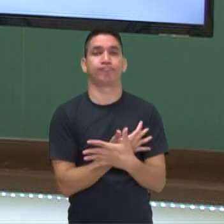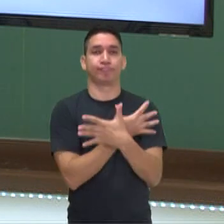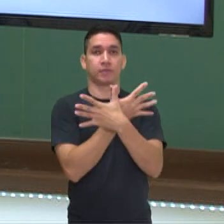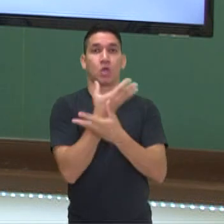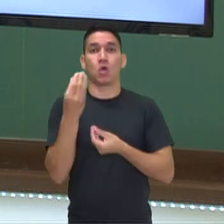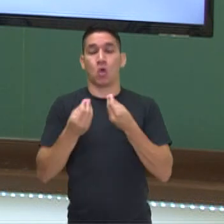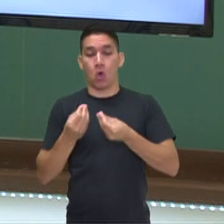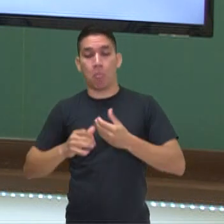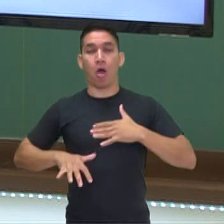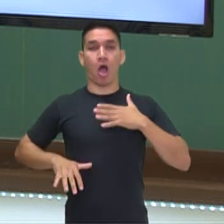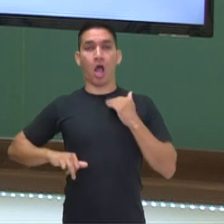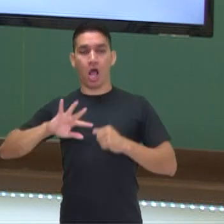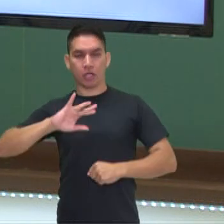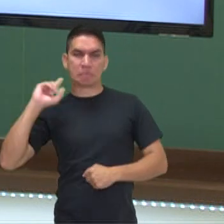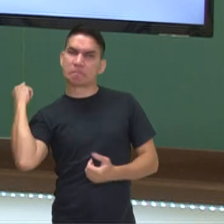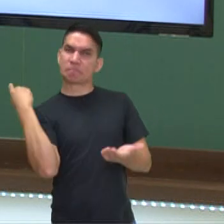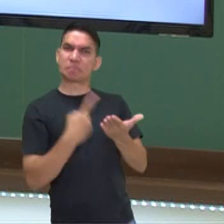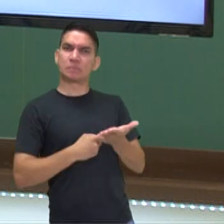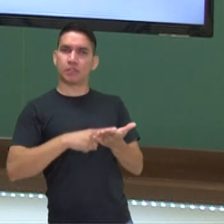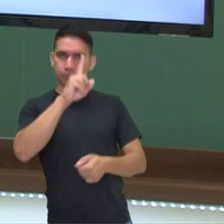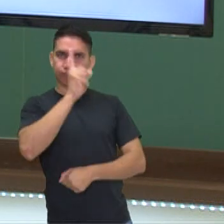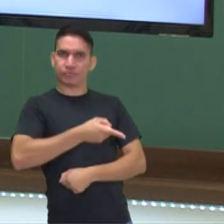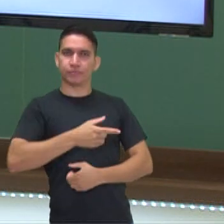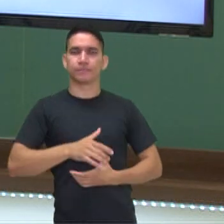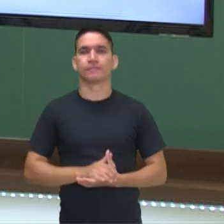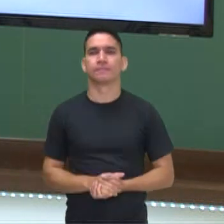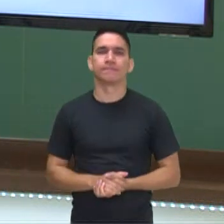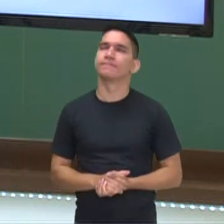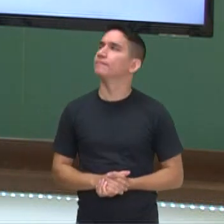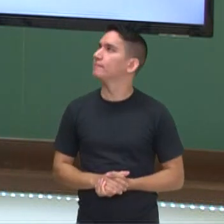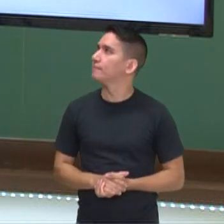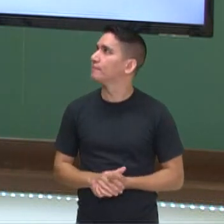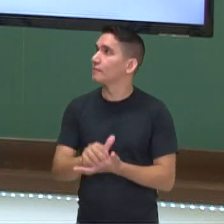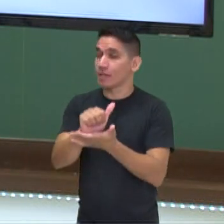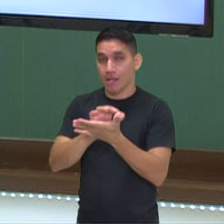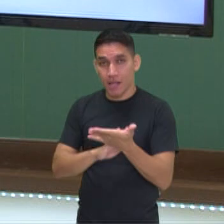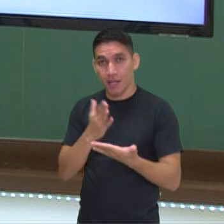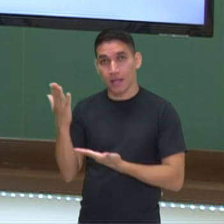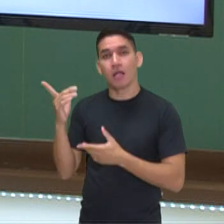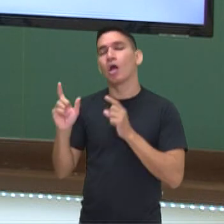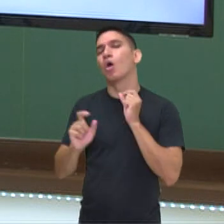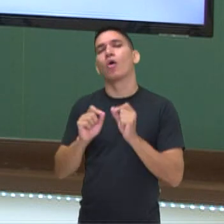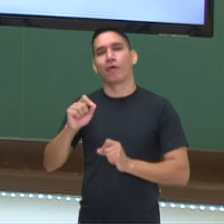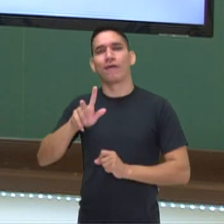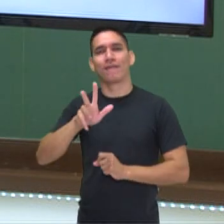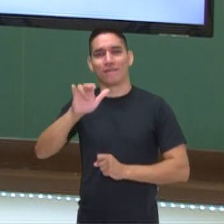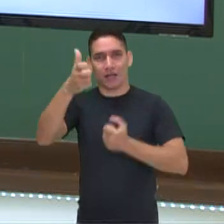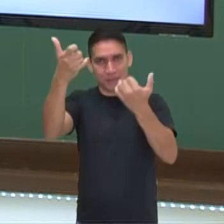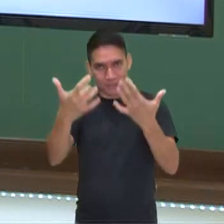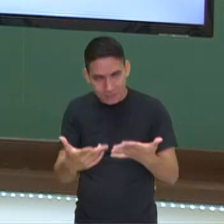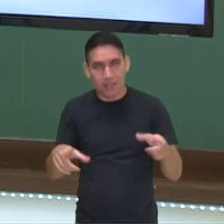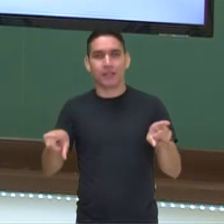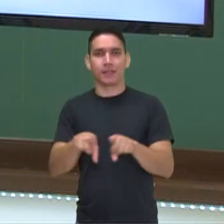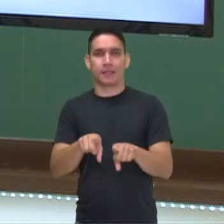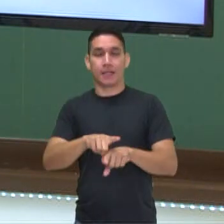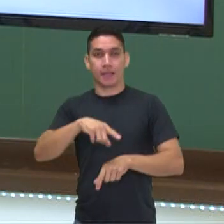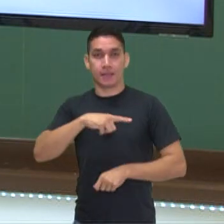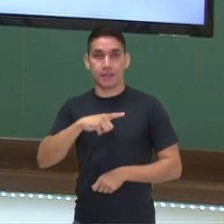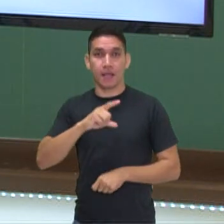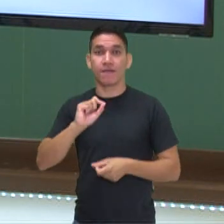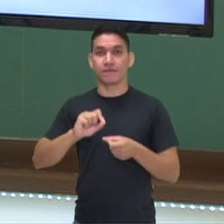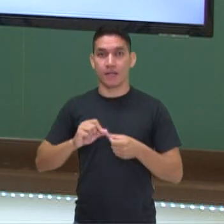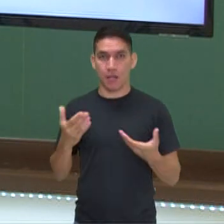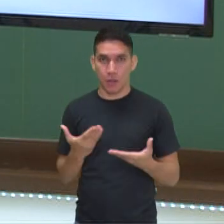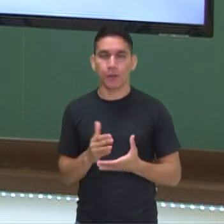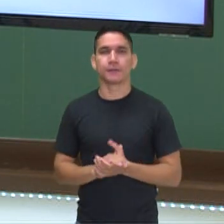espanhóis estabelecem sobre essa região. Aqui uma atividade, né? O que a gente tem nessa atividade? O que nós vamos fazer nessa